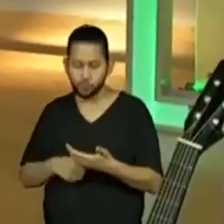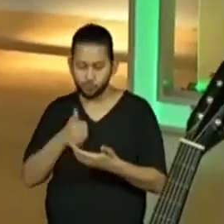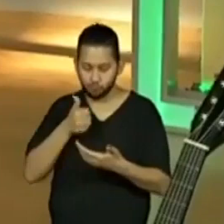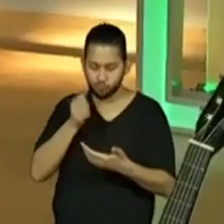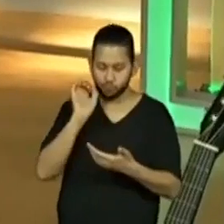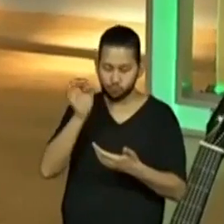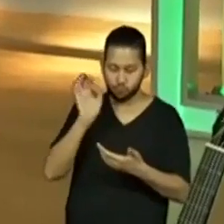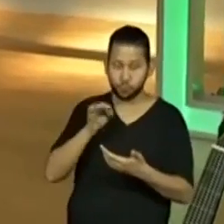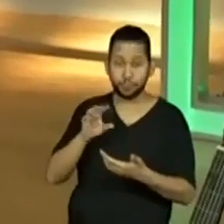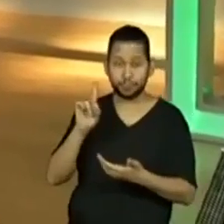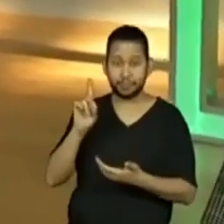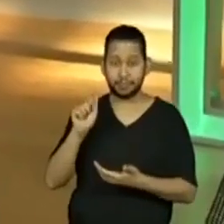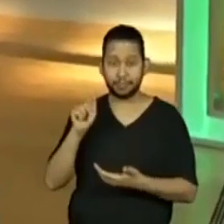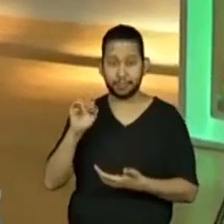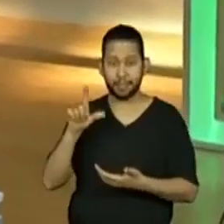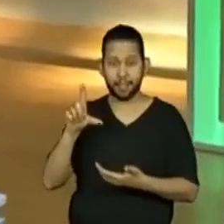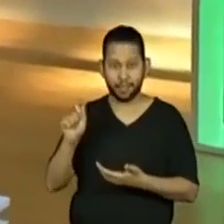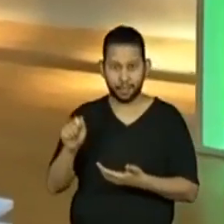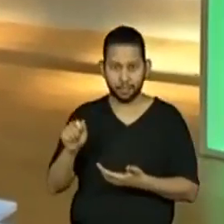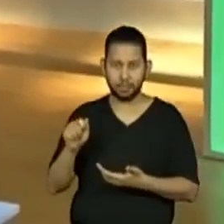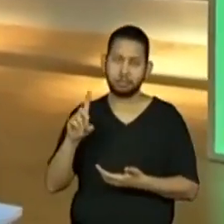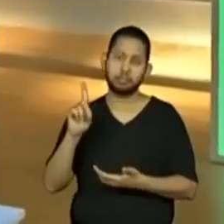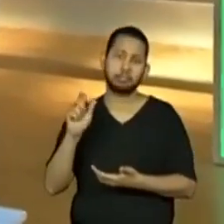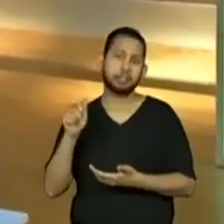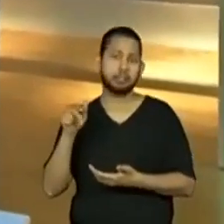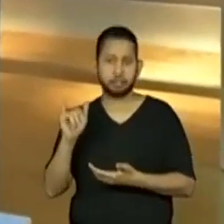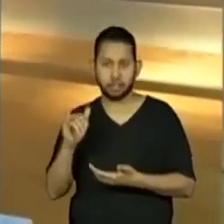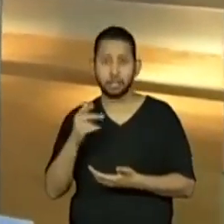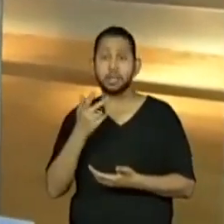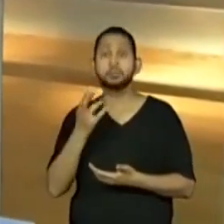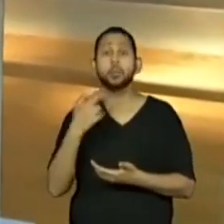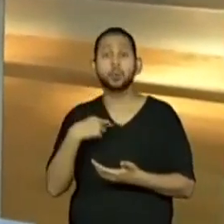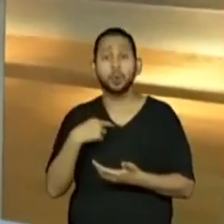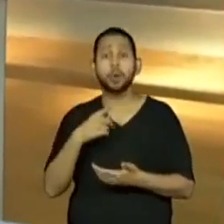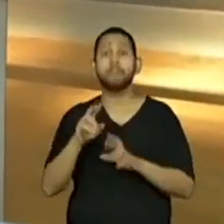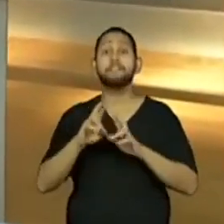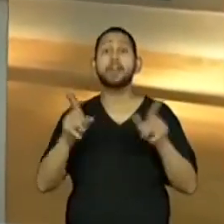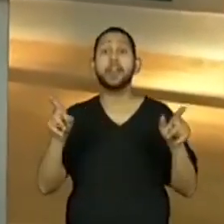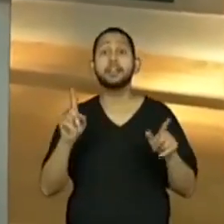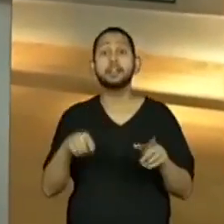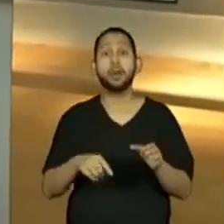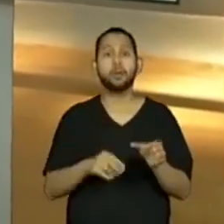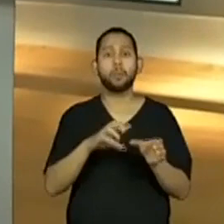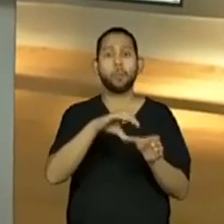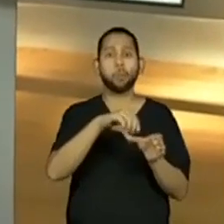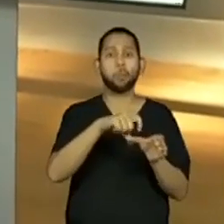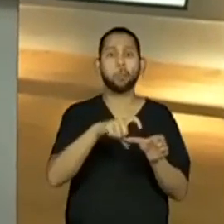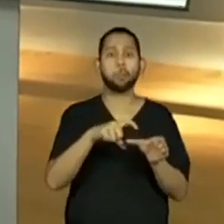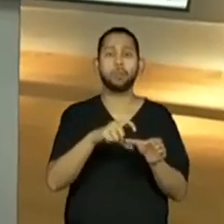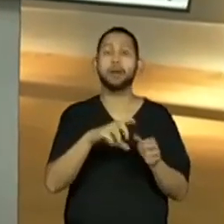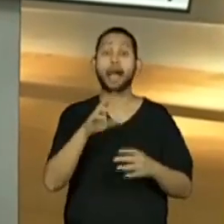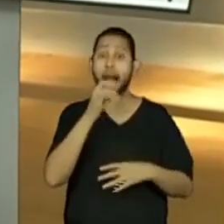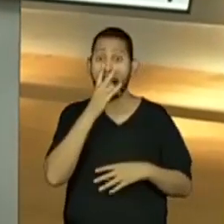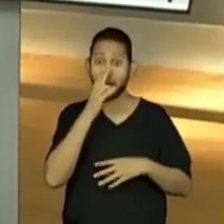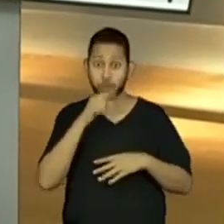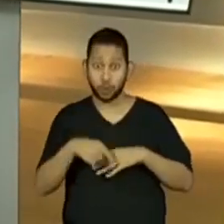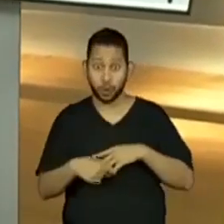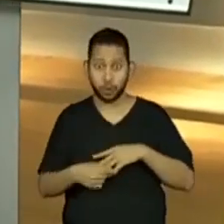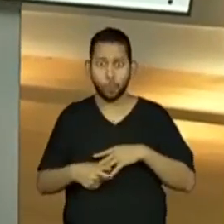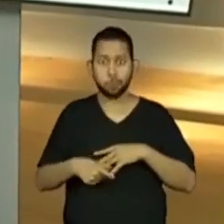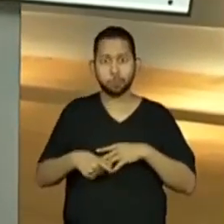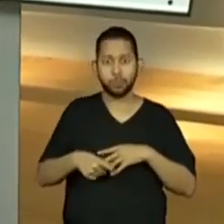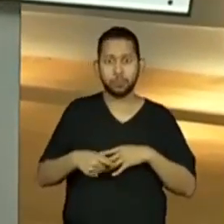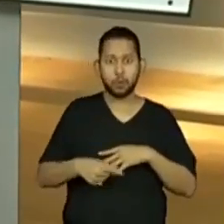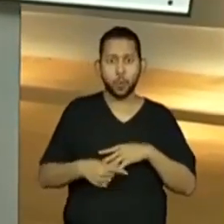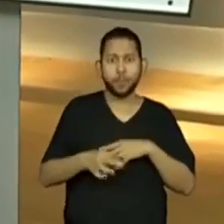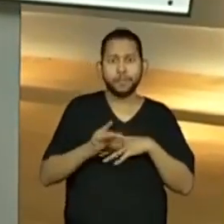Olha só, a Dani, ou Dani, acho que a diferença é a grossura das cordas, que muda os sons.